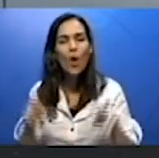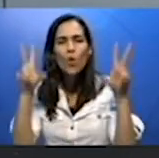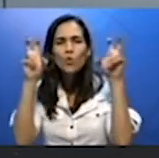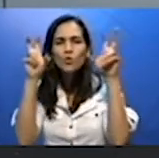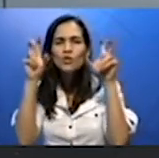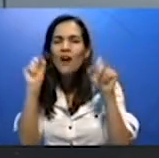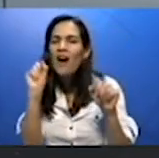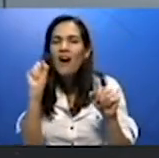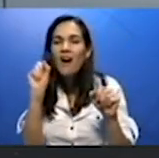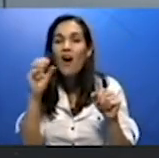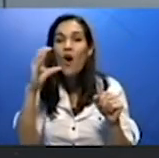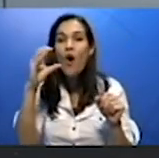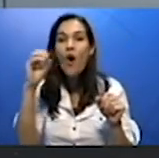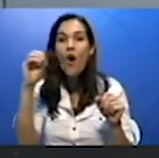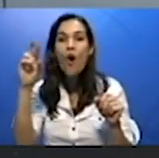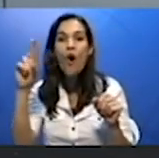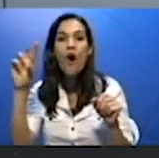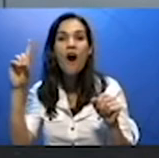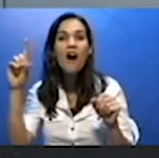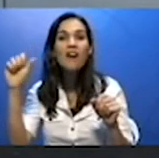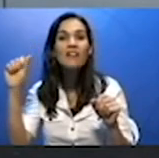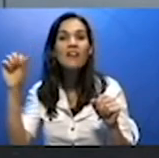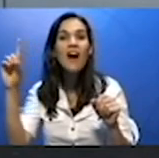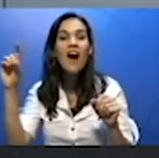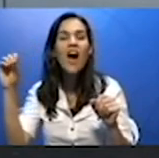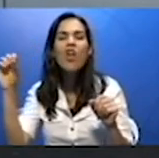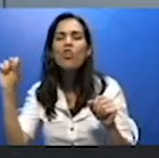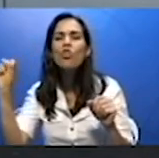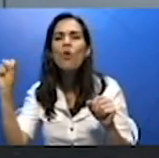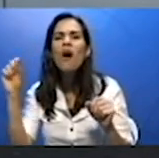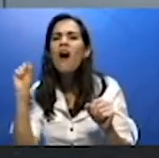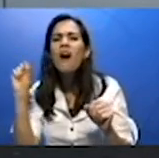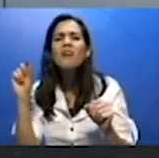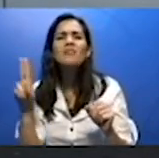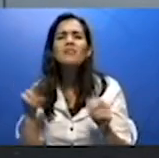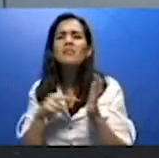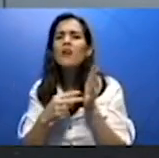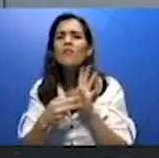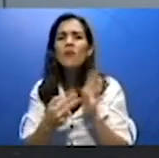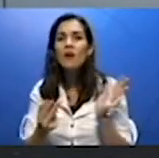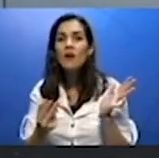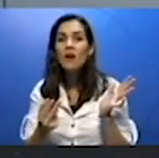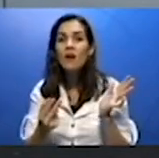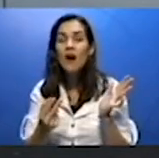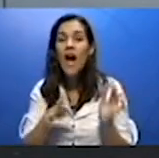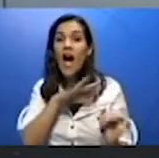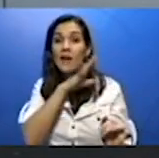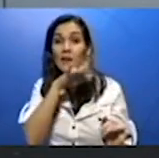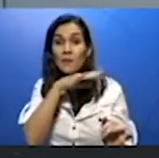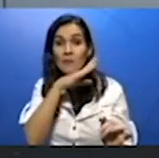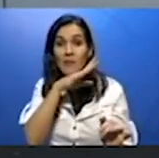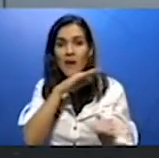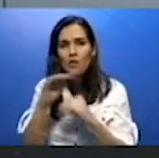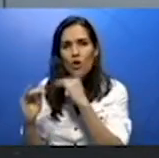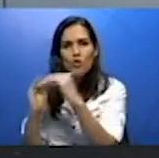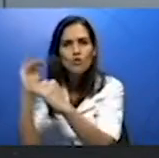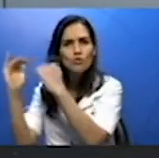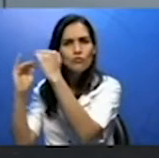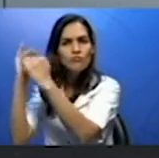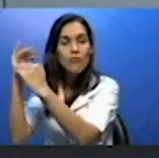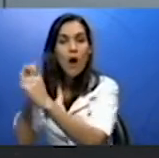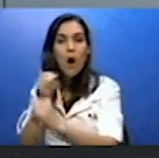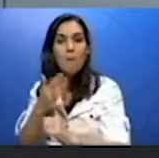são os cordados os cordados é são um grupo de animais mais complexos que desenvolveram ao longo da cadeia